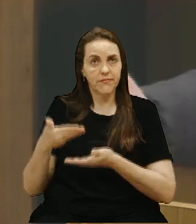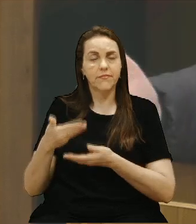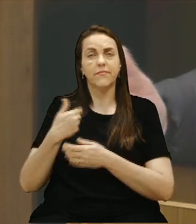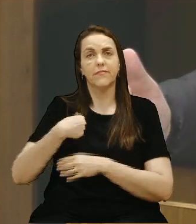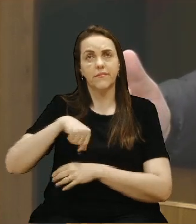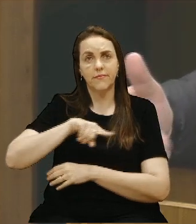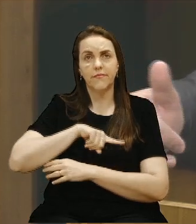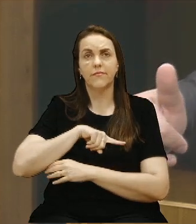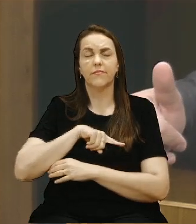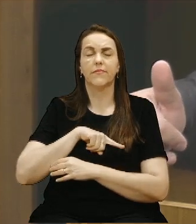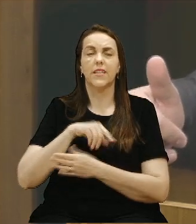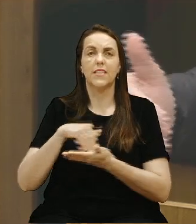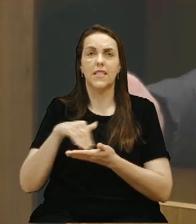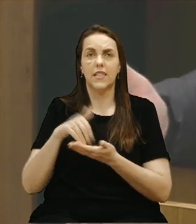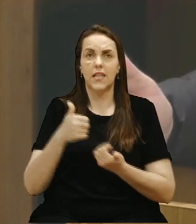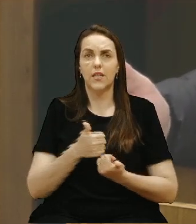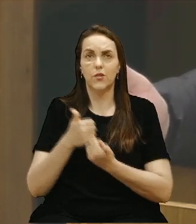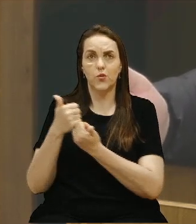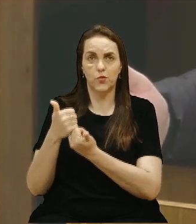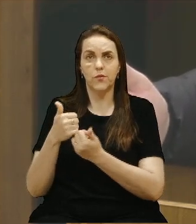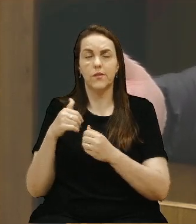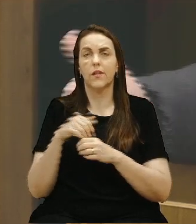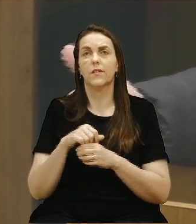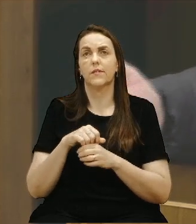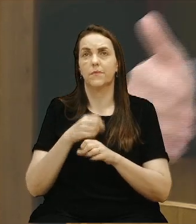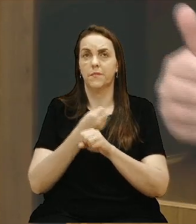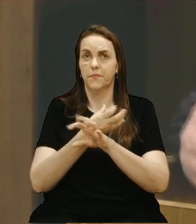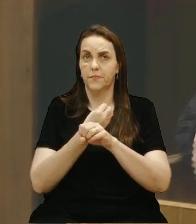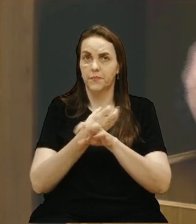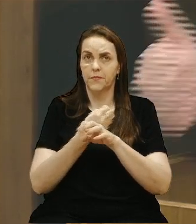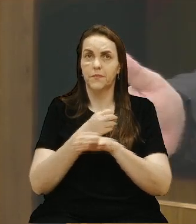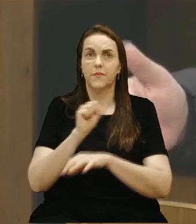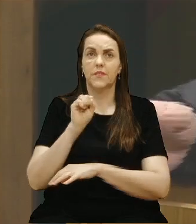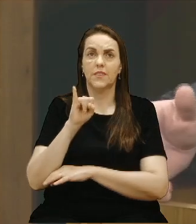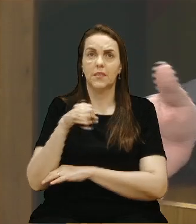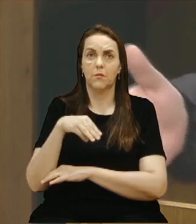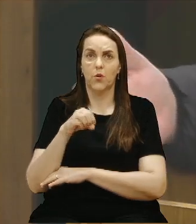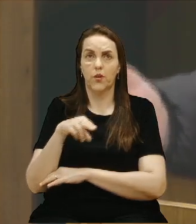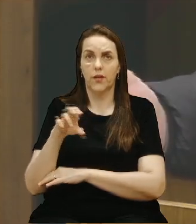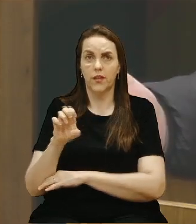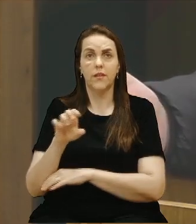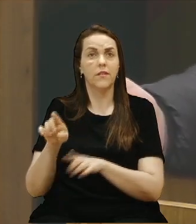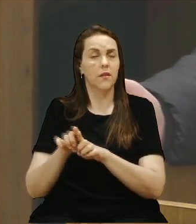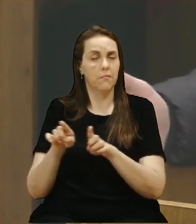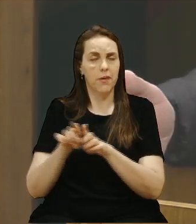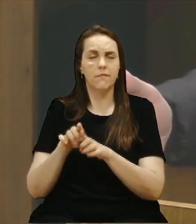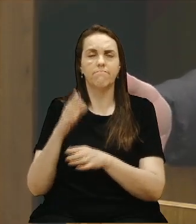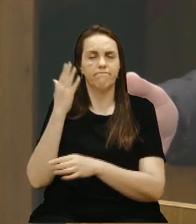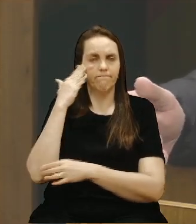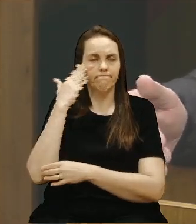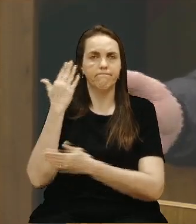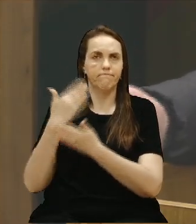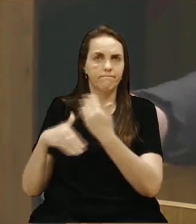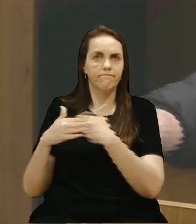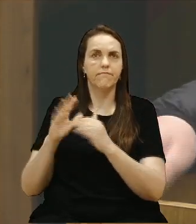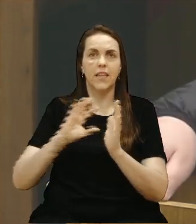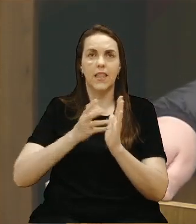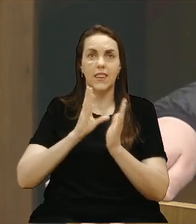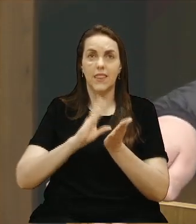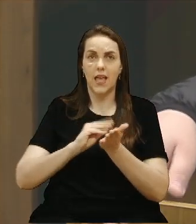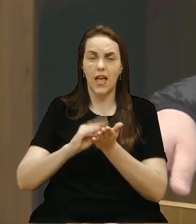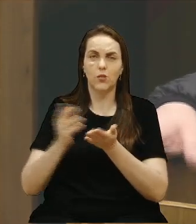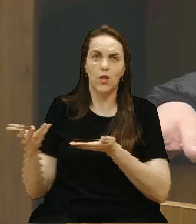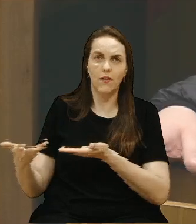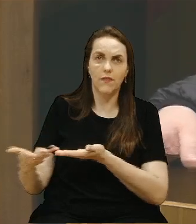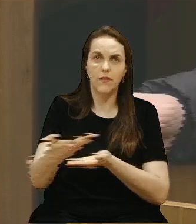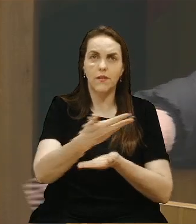secretária adjunta da Secretaria de Educação, a Simone Selbach, também ouviu e é quem tem os dados, né? A Secretaria de Educação tem todo esse